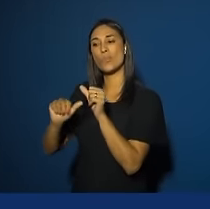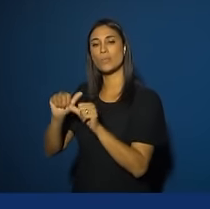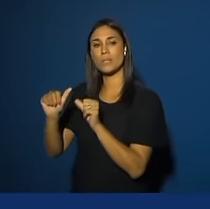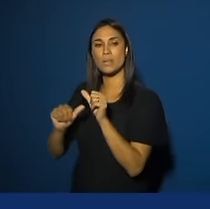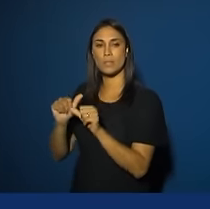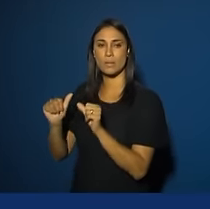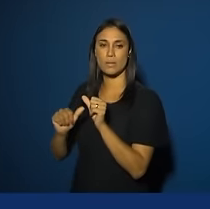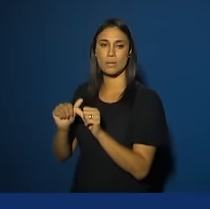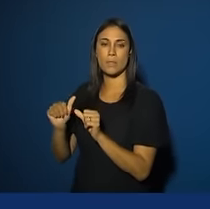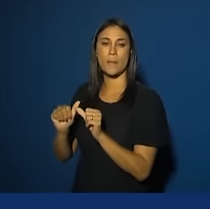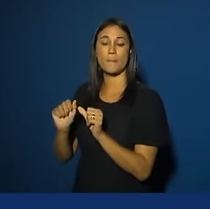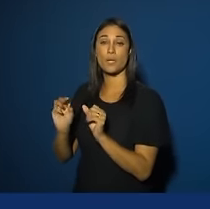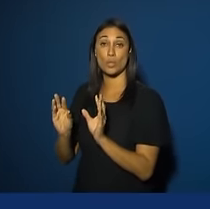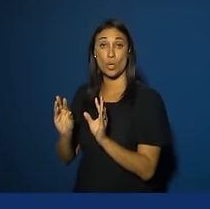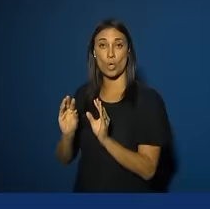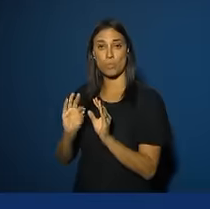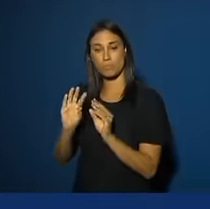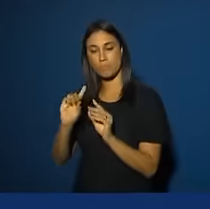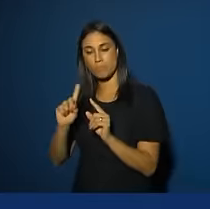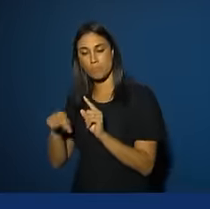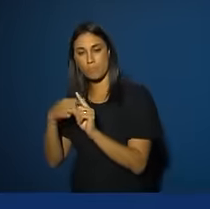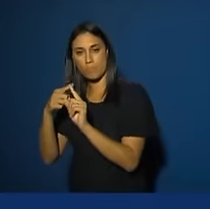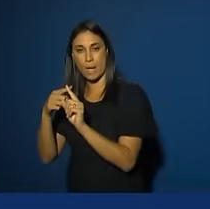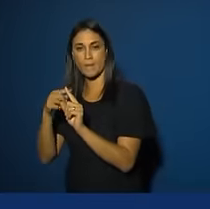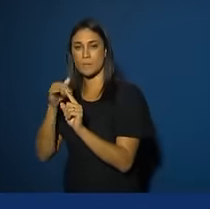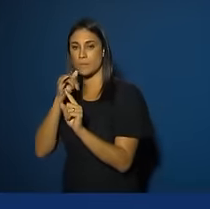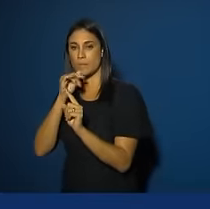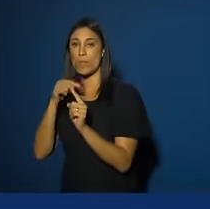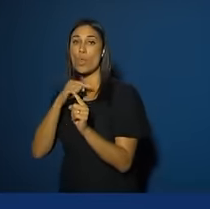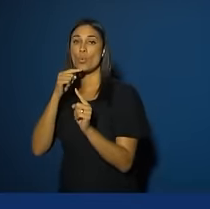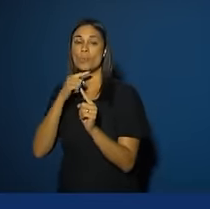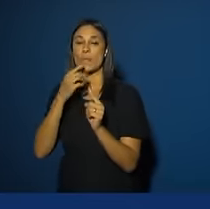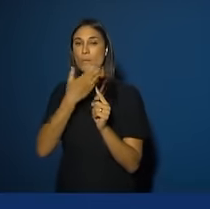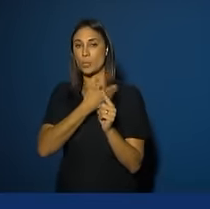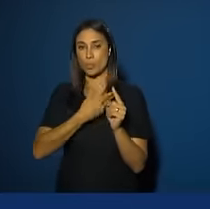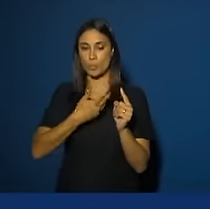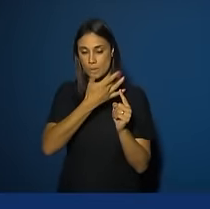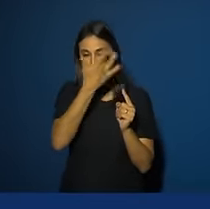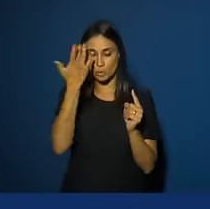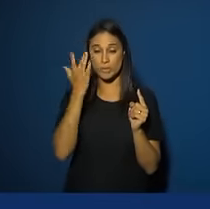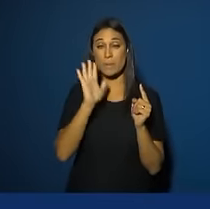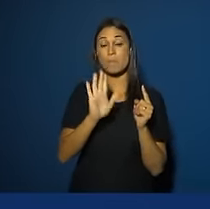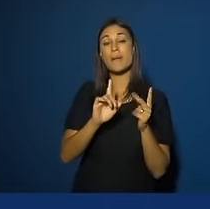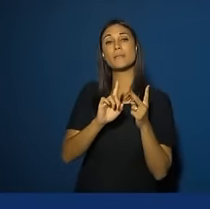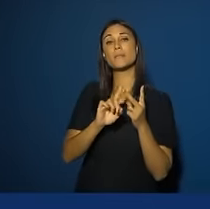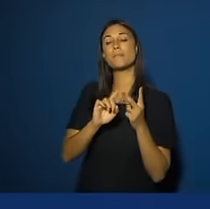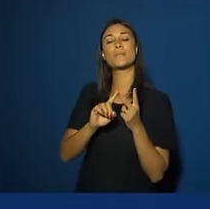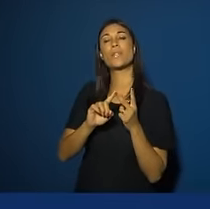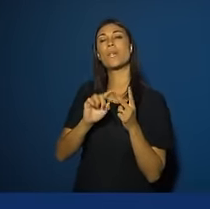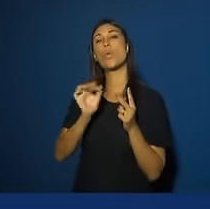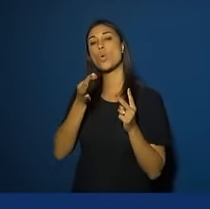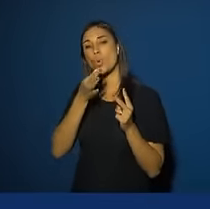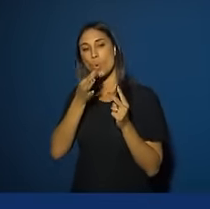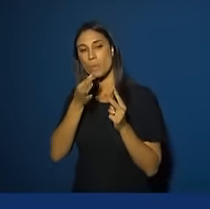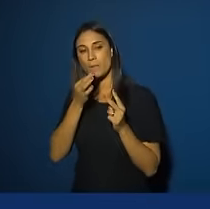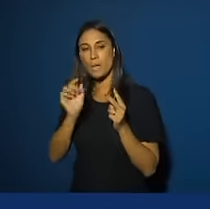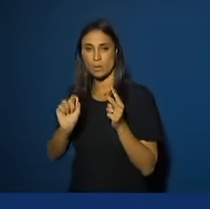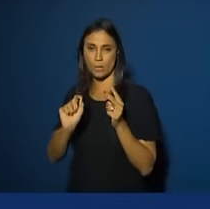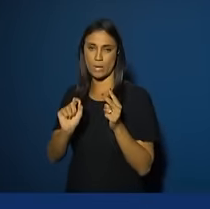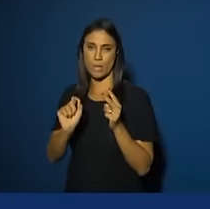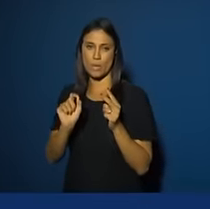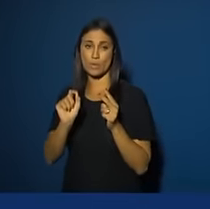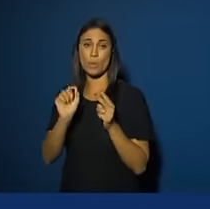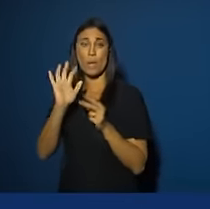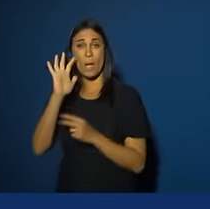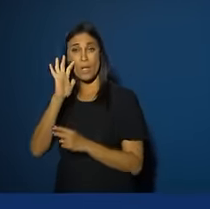só para colocar junto com isso, né, essa no fundo foi a dúvida do público, mas eu queria também que você comentasse sobre, no fundo,